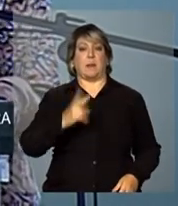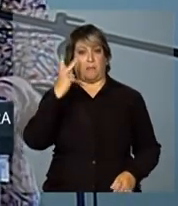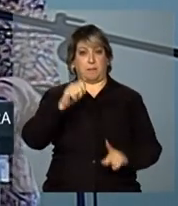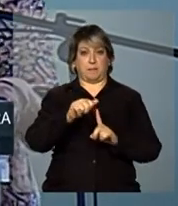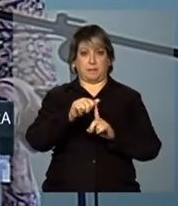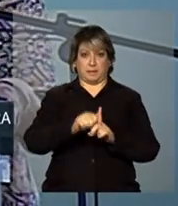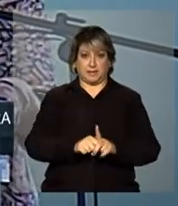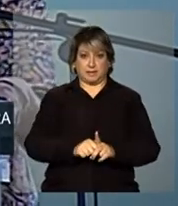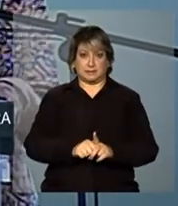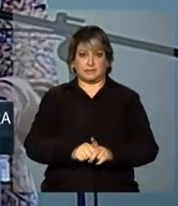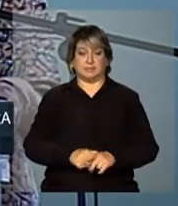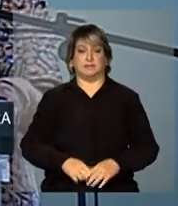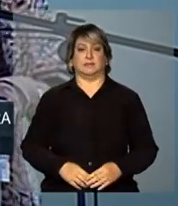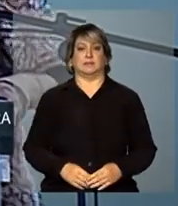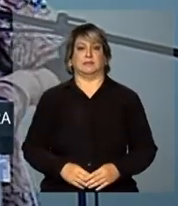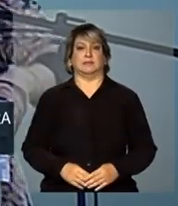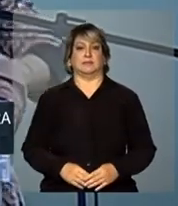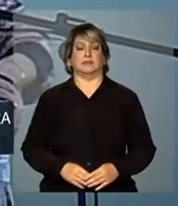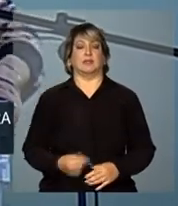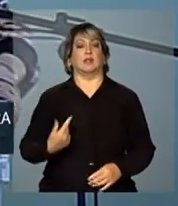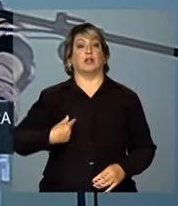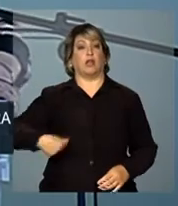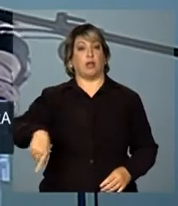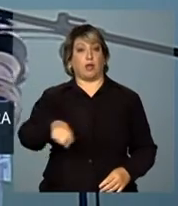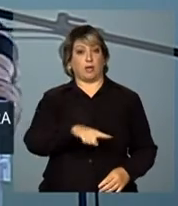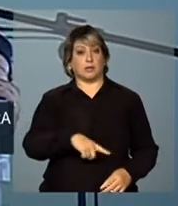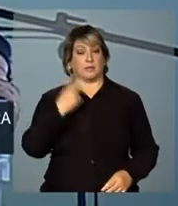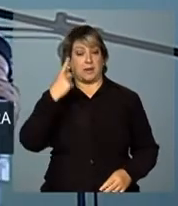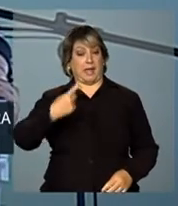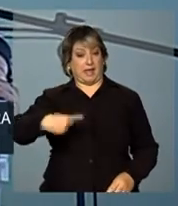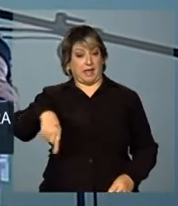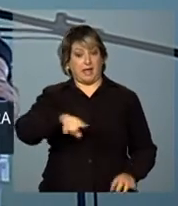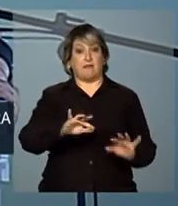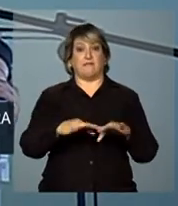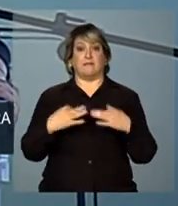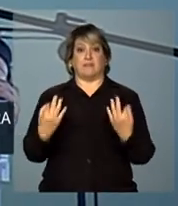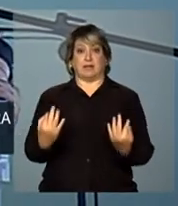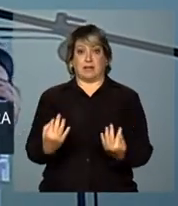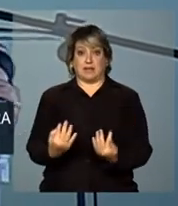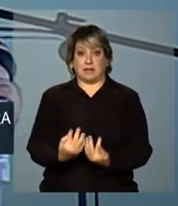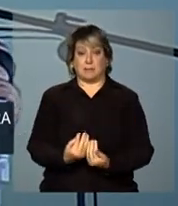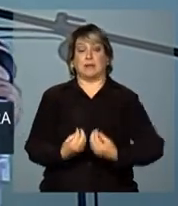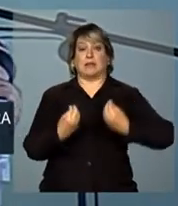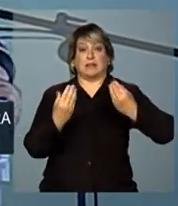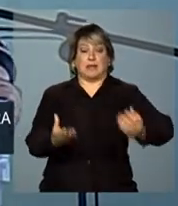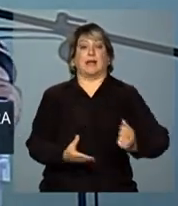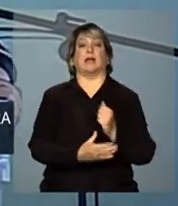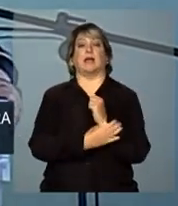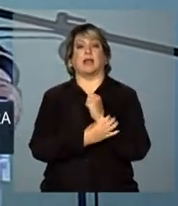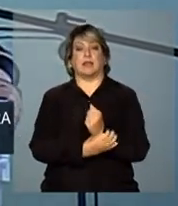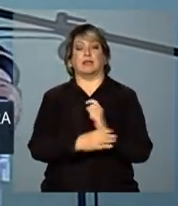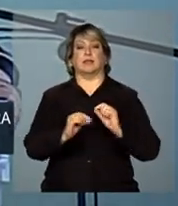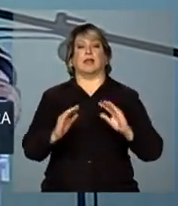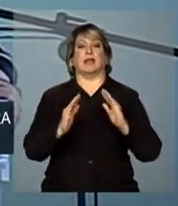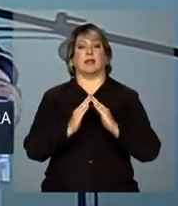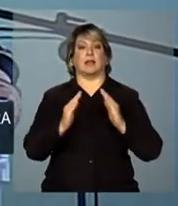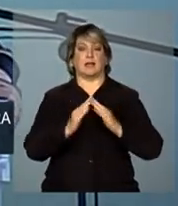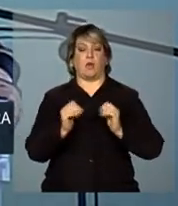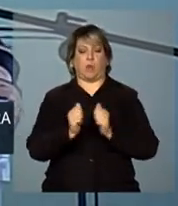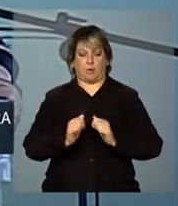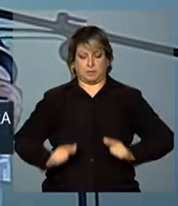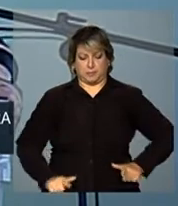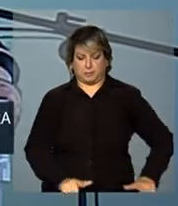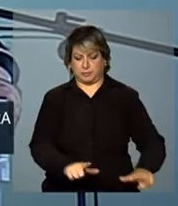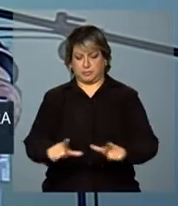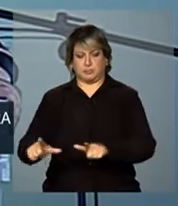1.620 de renda, nós, para essas famílias, iremos garantir a casa com